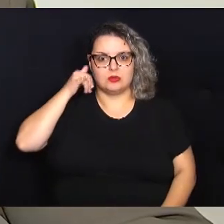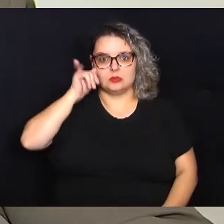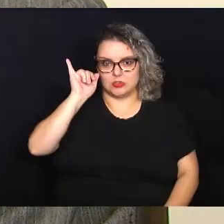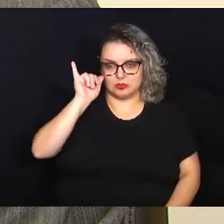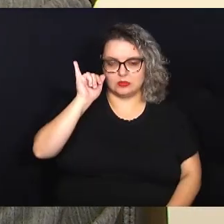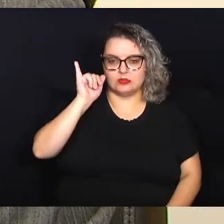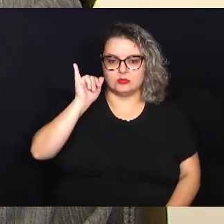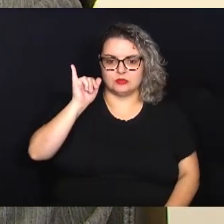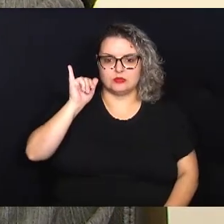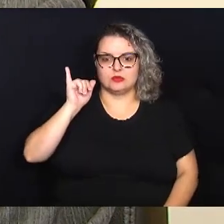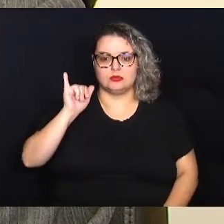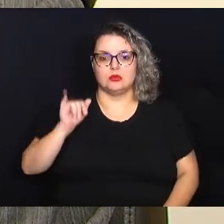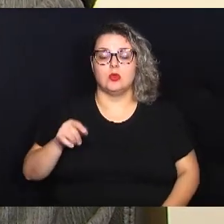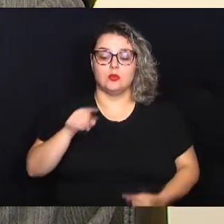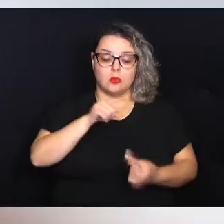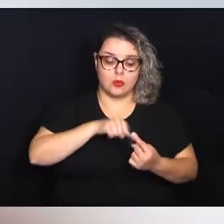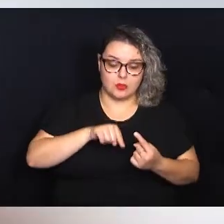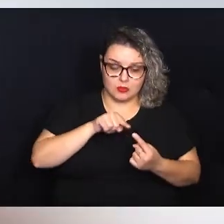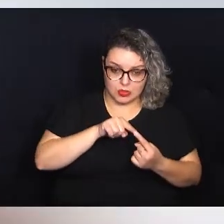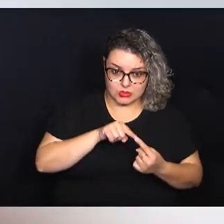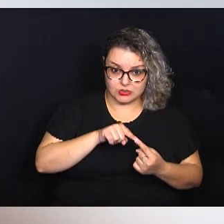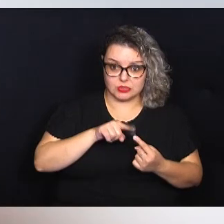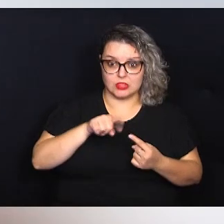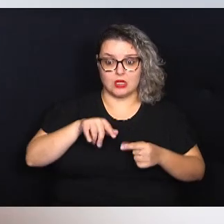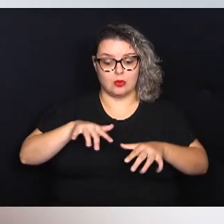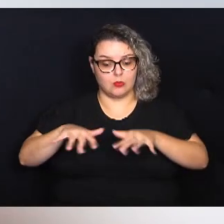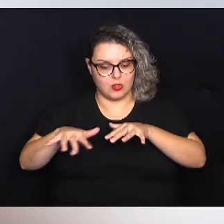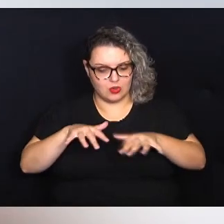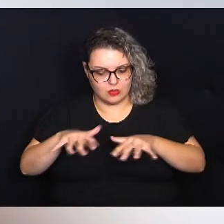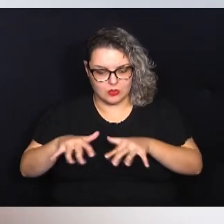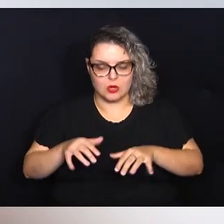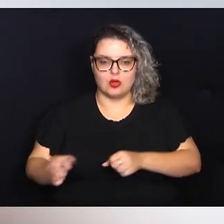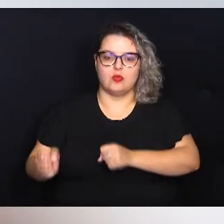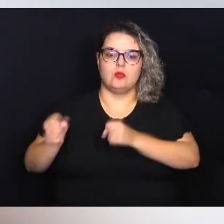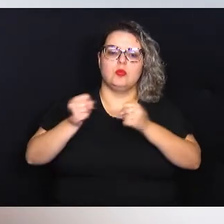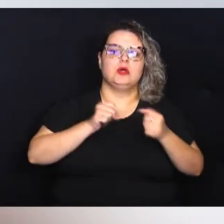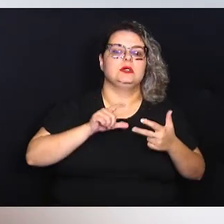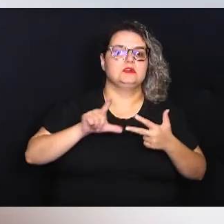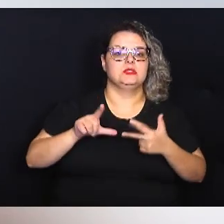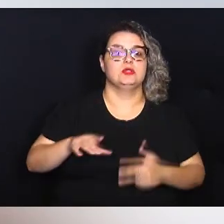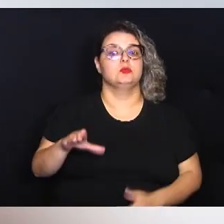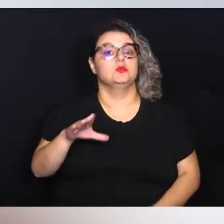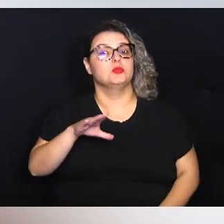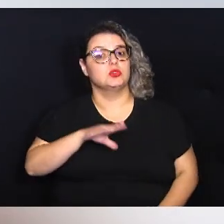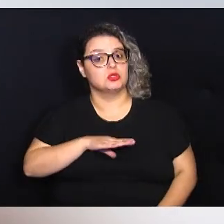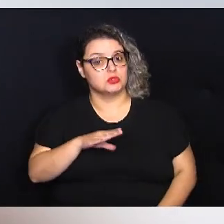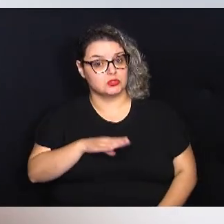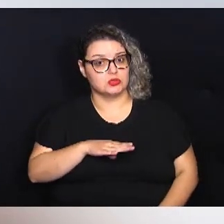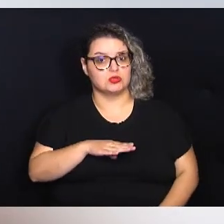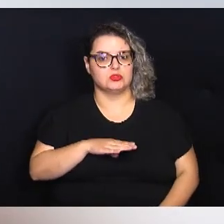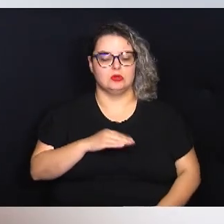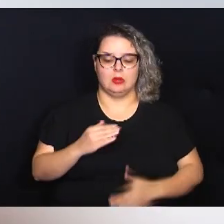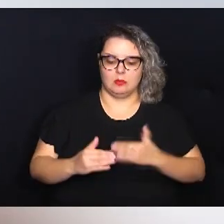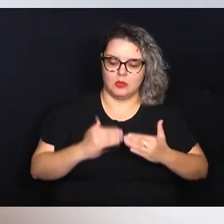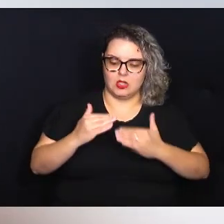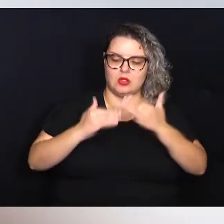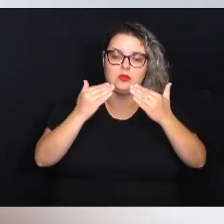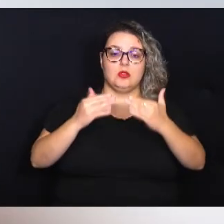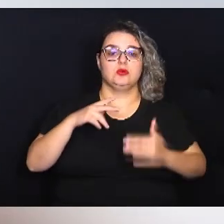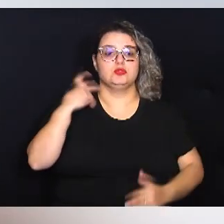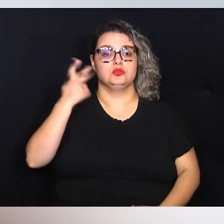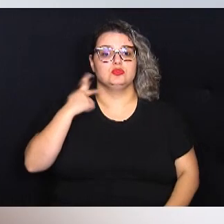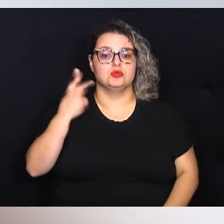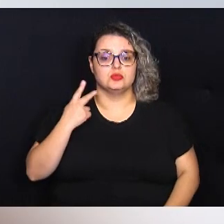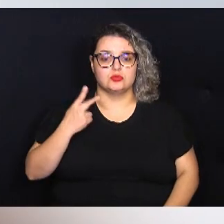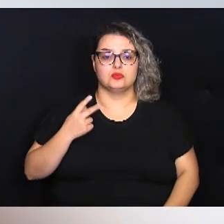Débora Palermo e Paulo Búfalo, o objetivo é mobilizar o Poder Legislativo Municipal para a